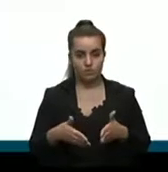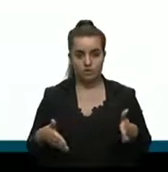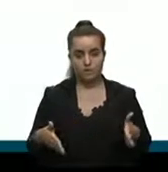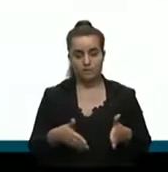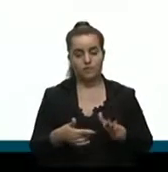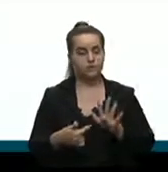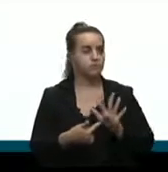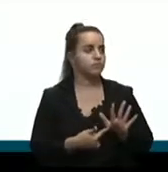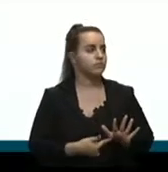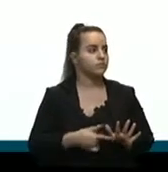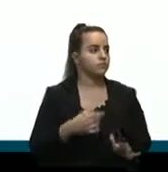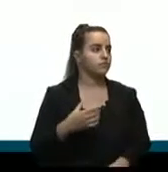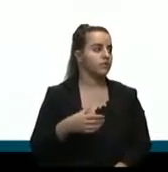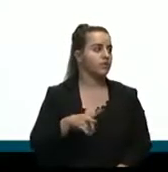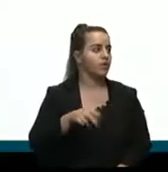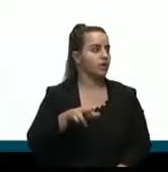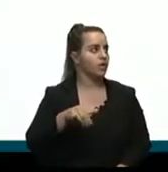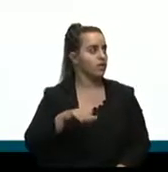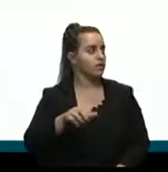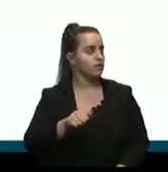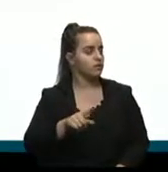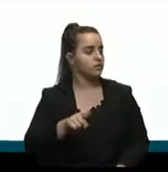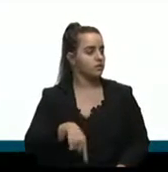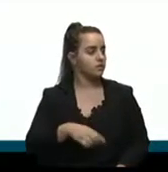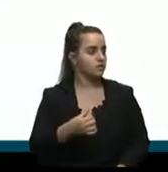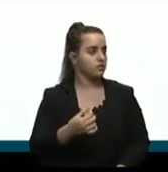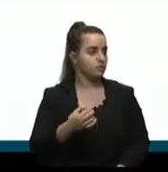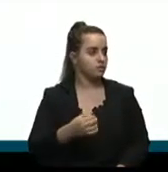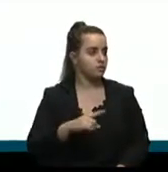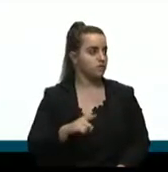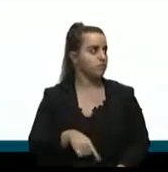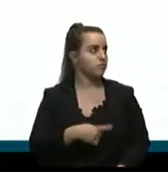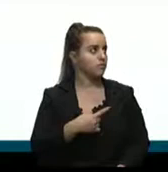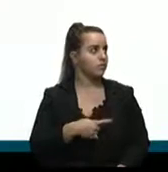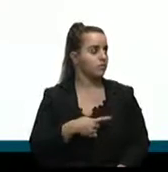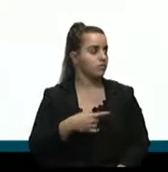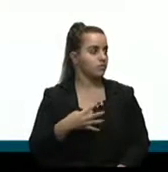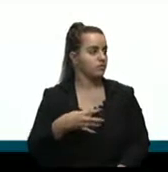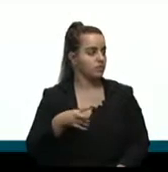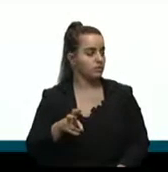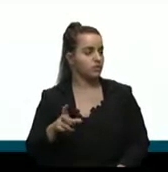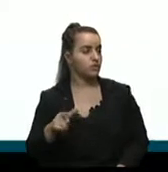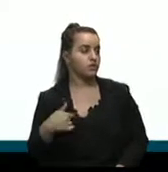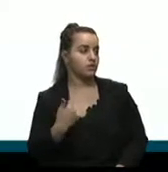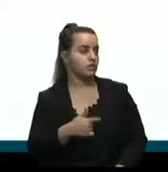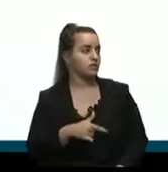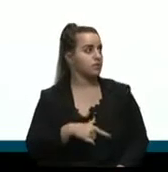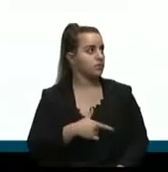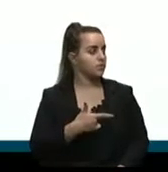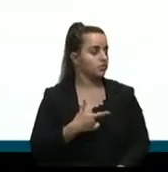amostra. Variância 60,45 e nós temos 20 dados na nossa amostra.